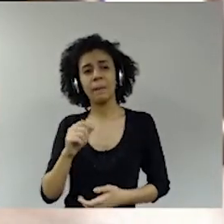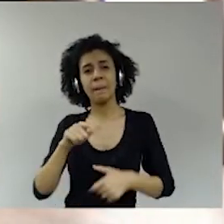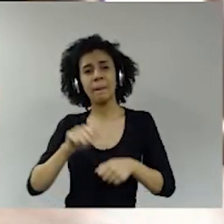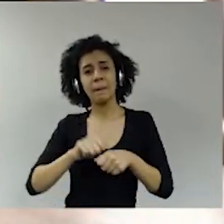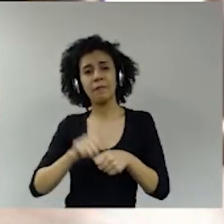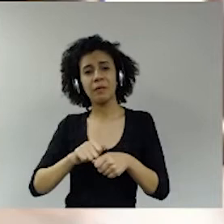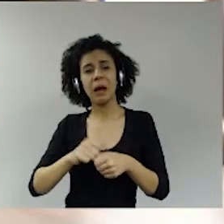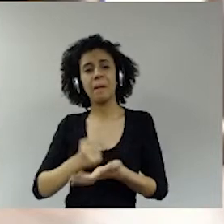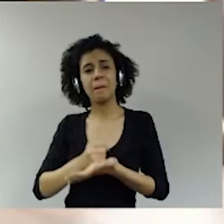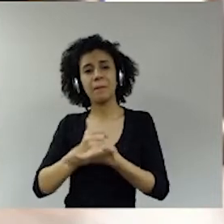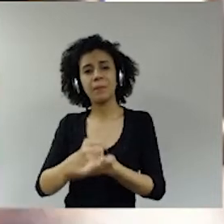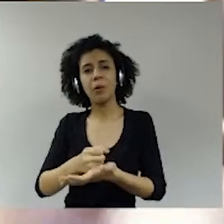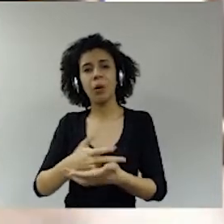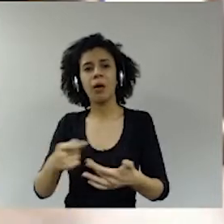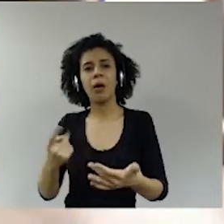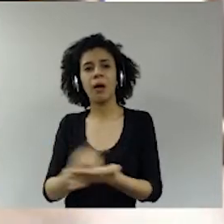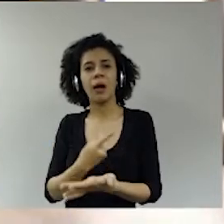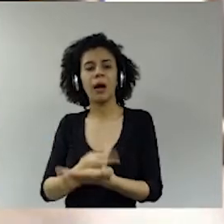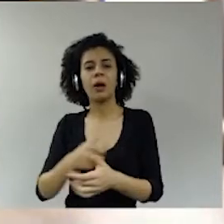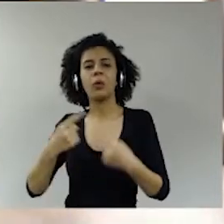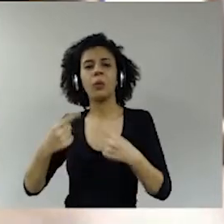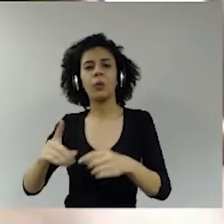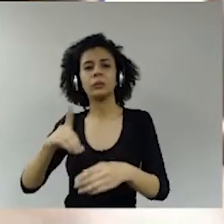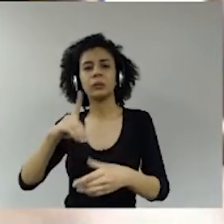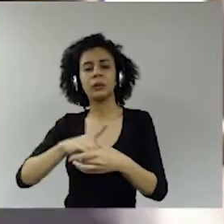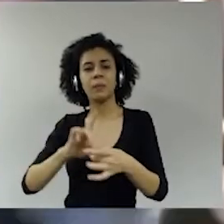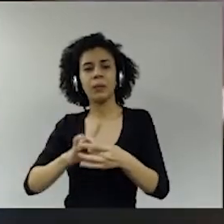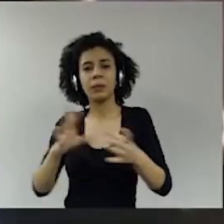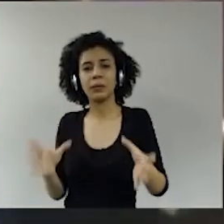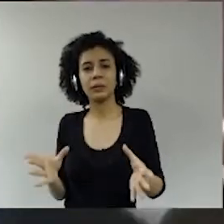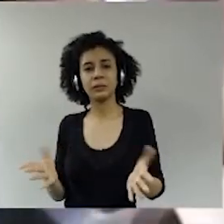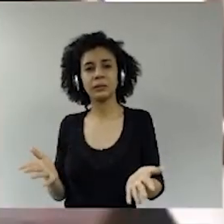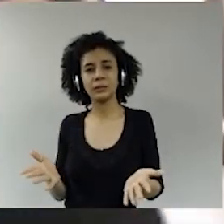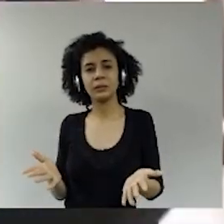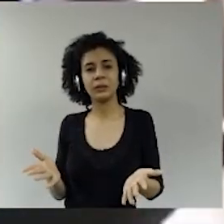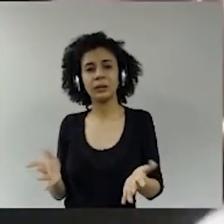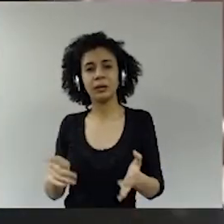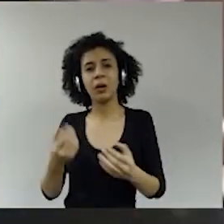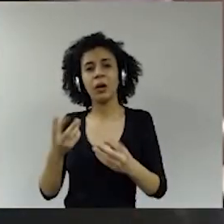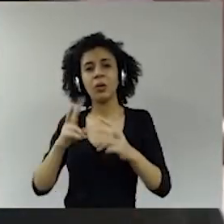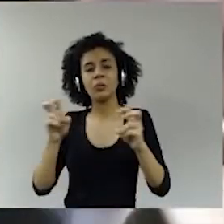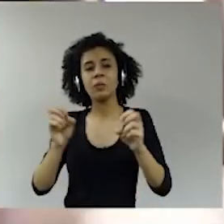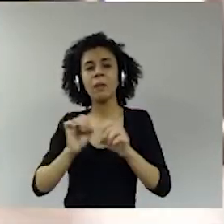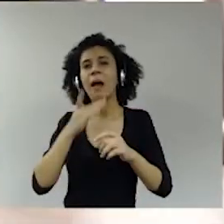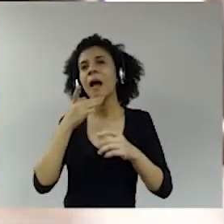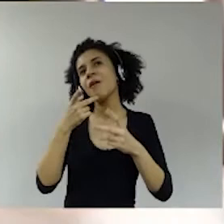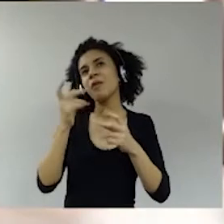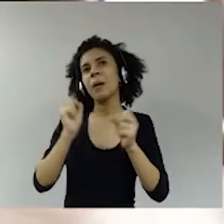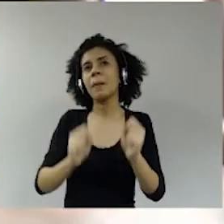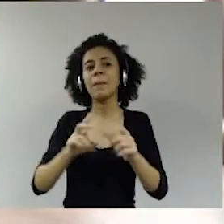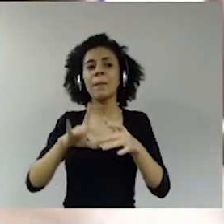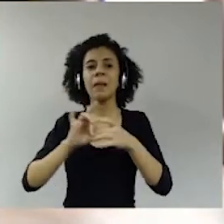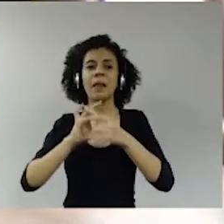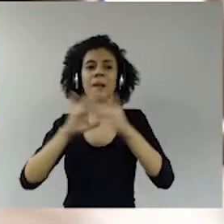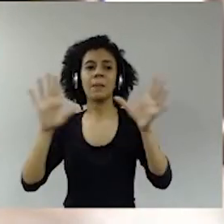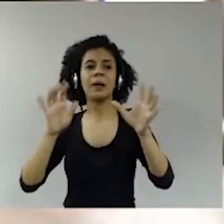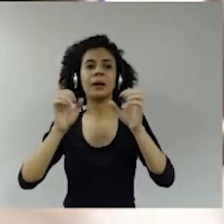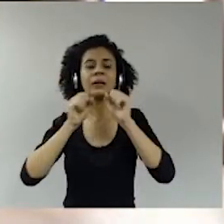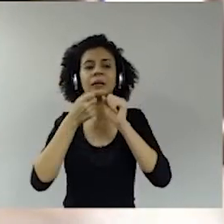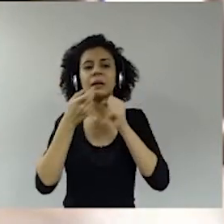praticando e apoiando atos antidemocráticos sob o manto da liberdade de expressão e manifestação